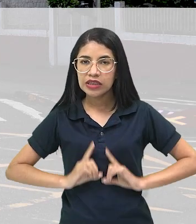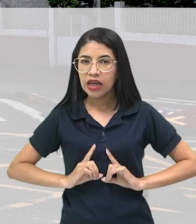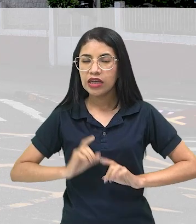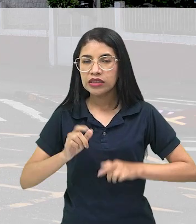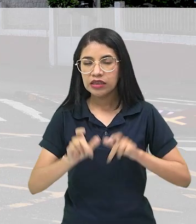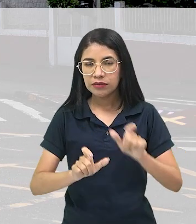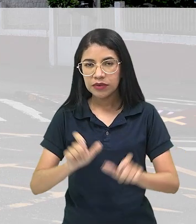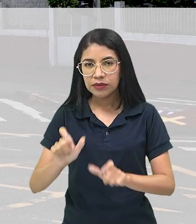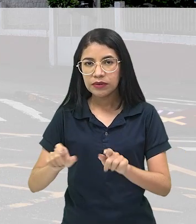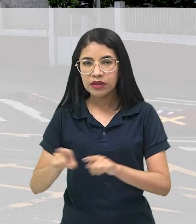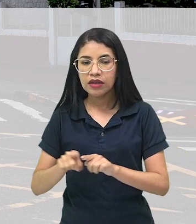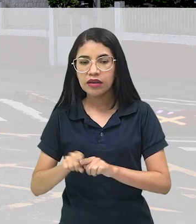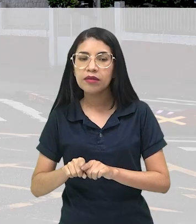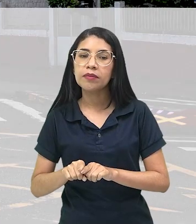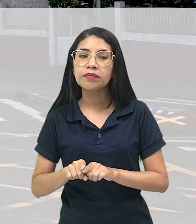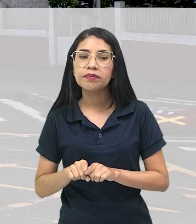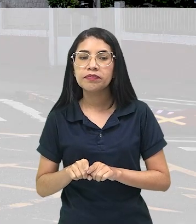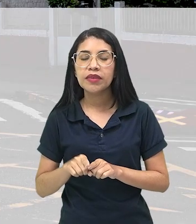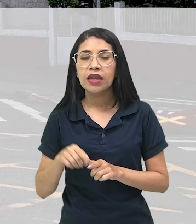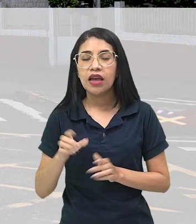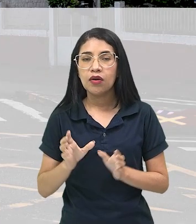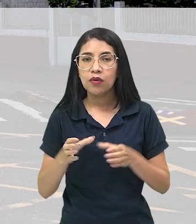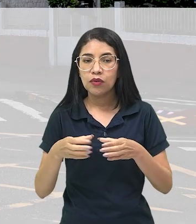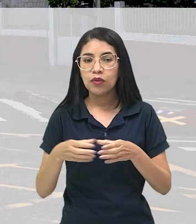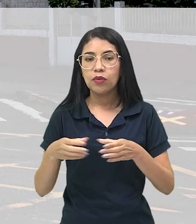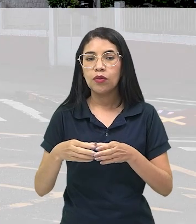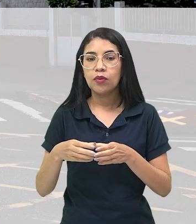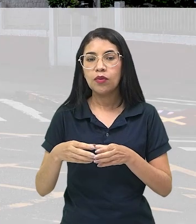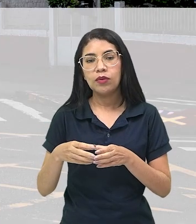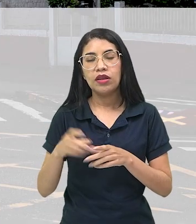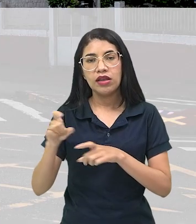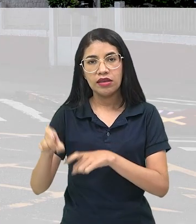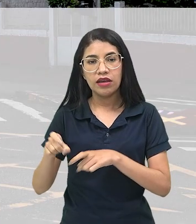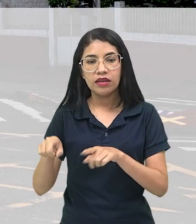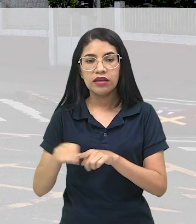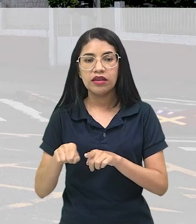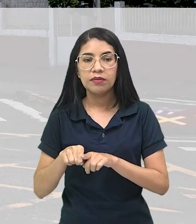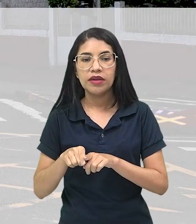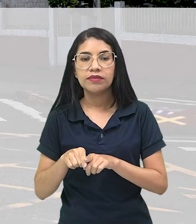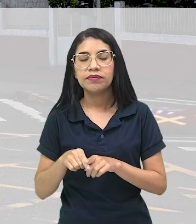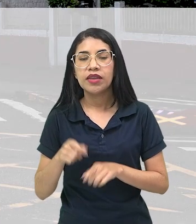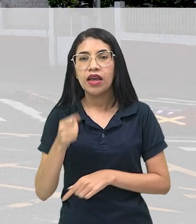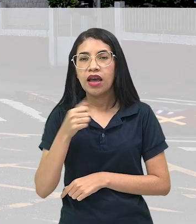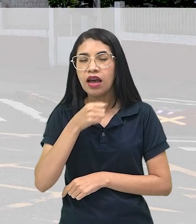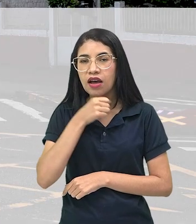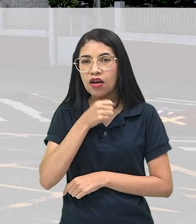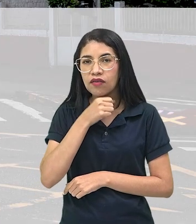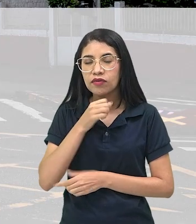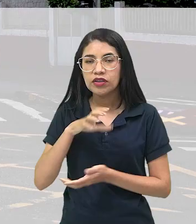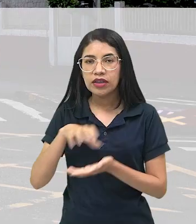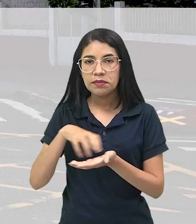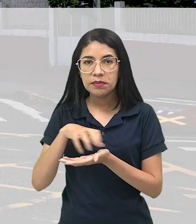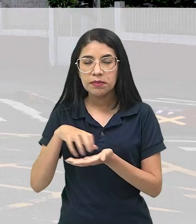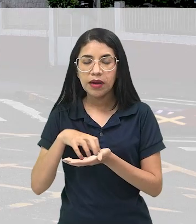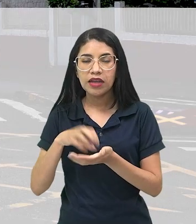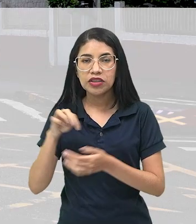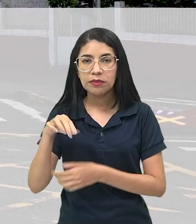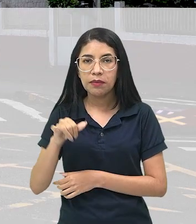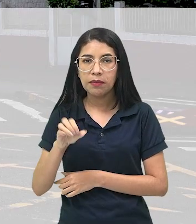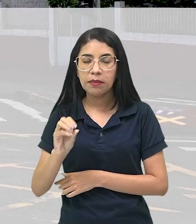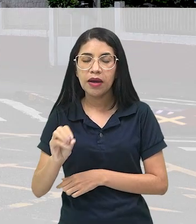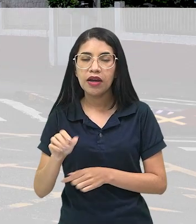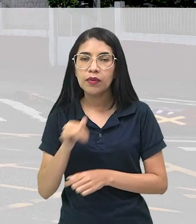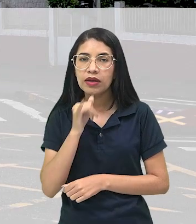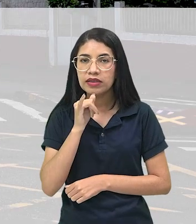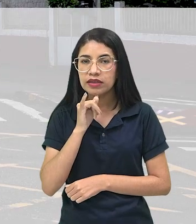No caso da Comissão Pastoral da Terra, aqui no Brasil, as Avós da Praça de Maio, na Argentina também, são alguns